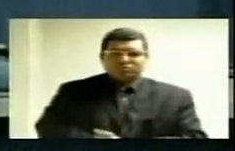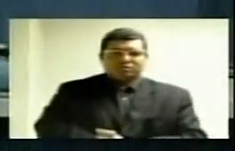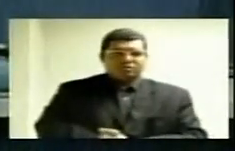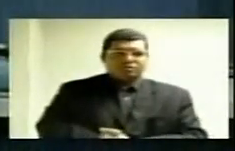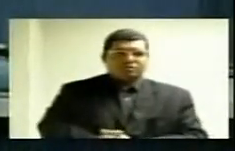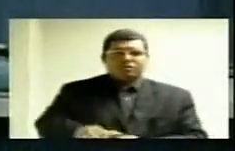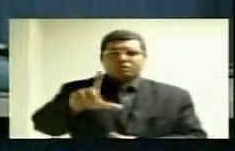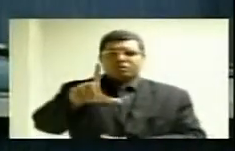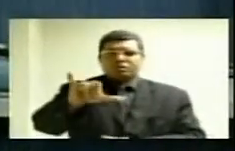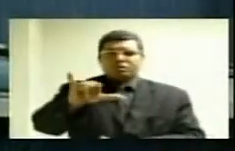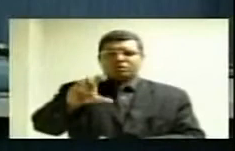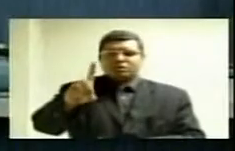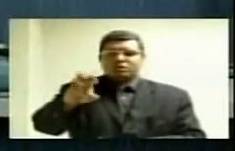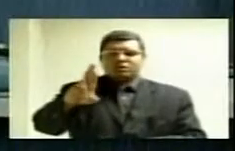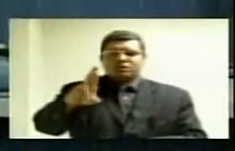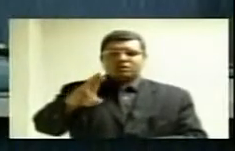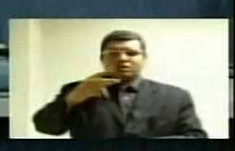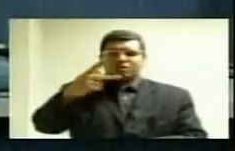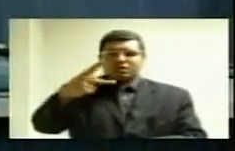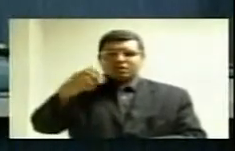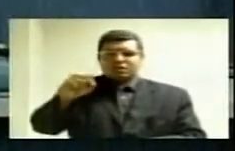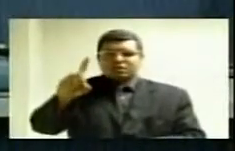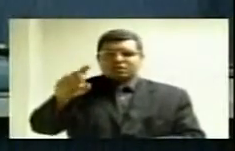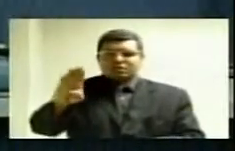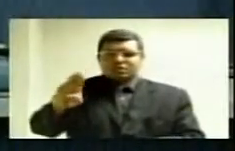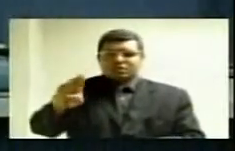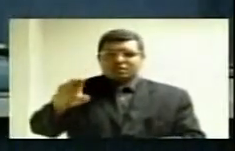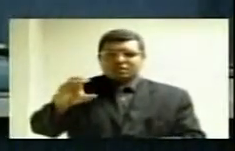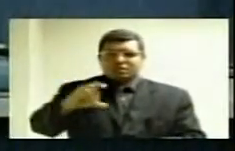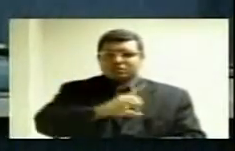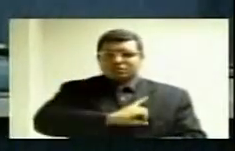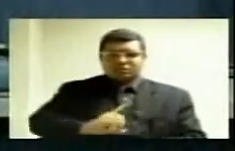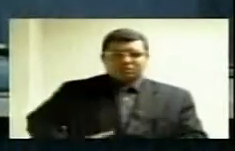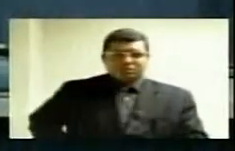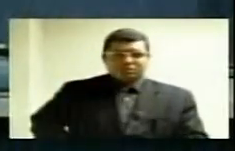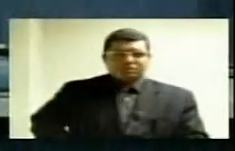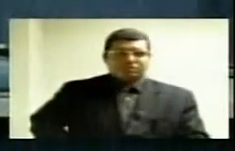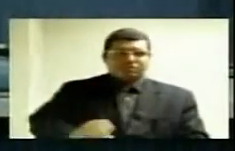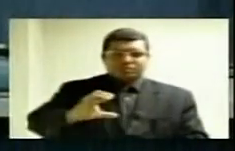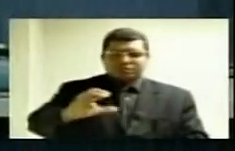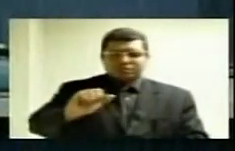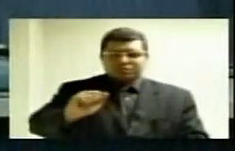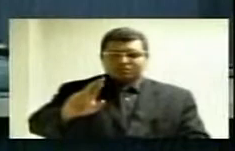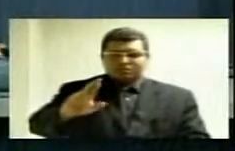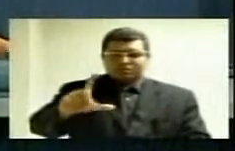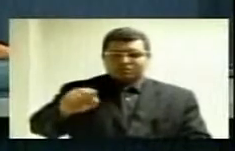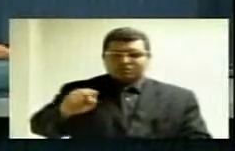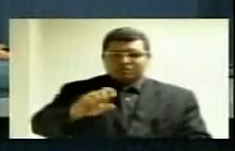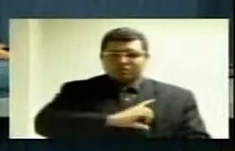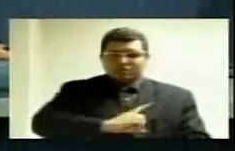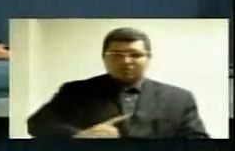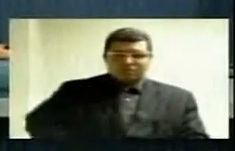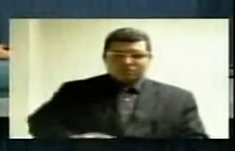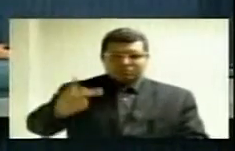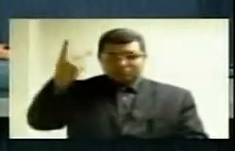do líder do PSDB na Câmara dos Deputados, deputado Carlos Sampaio, deputado por